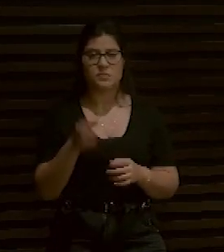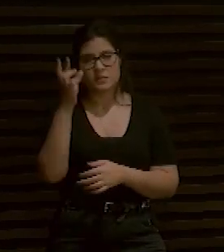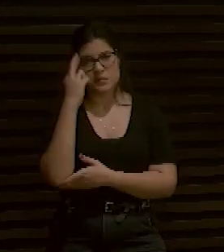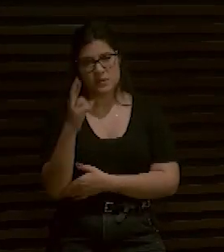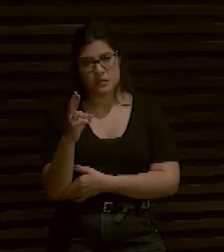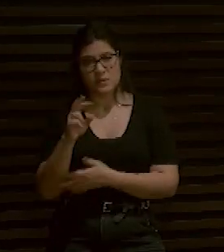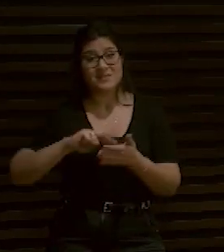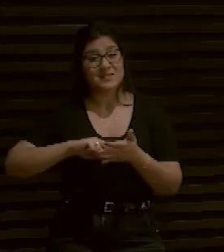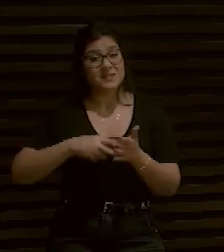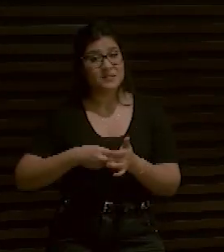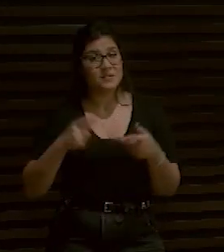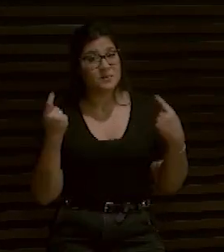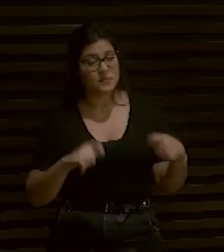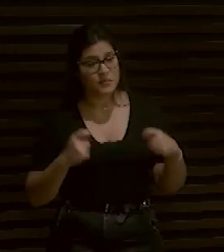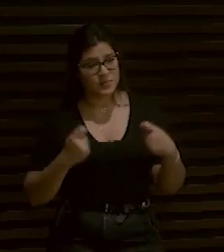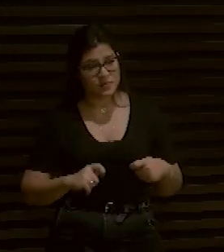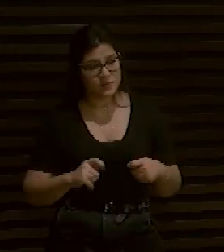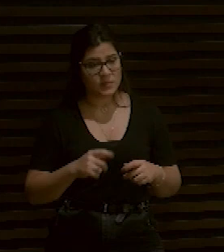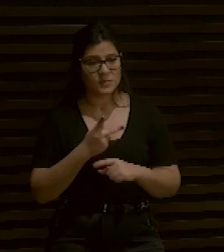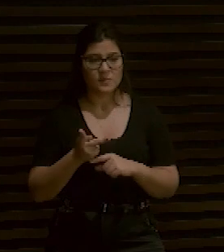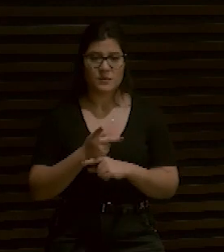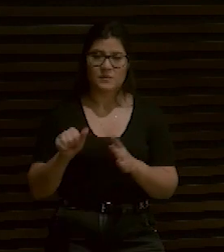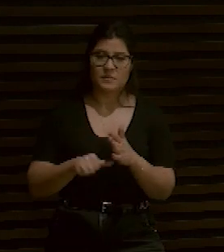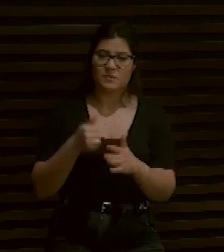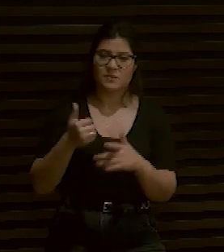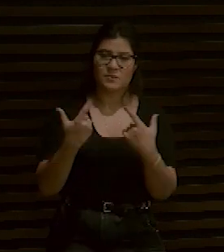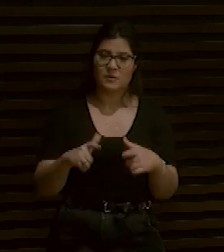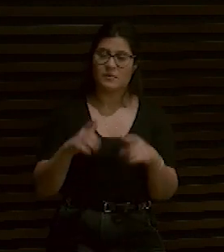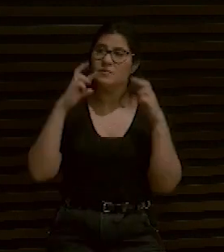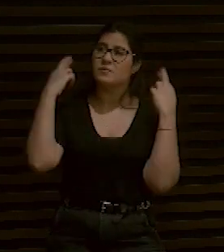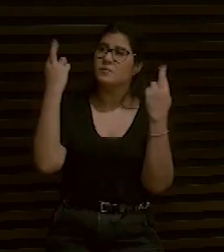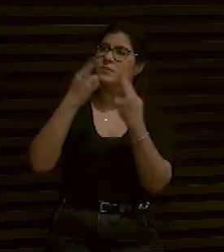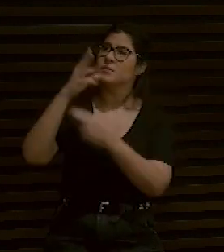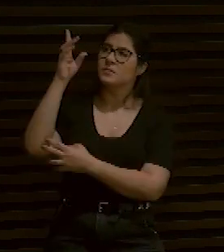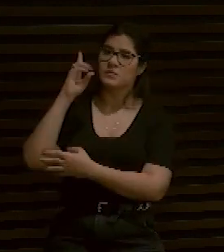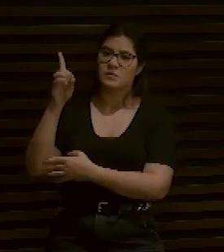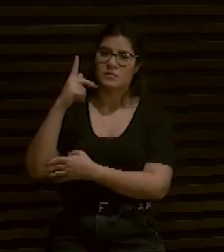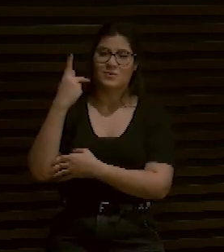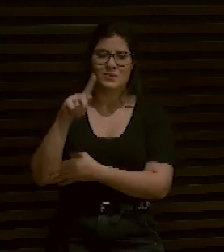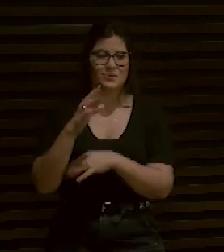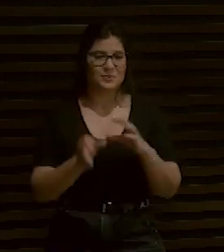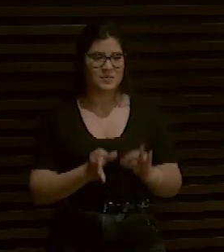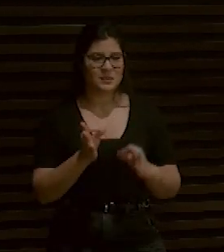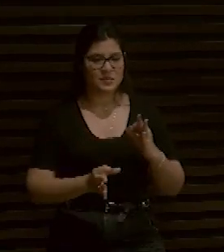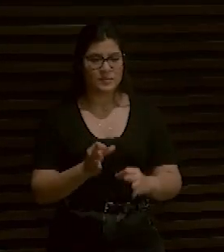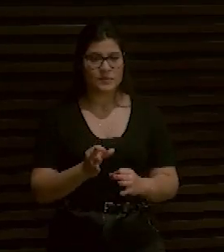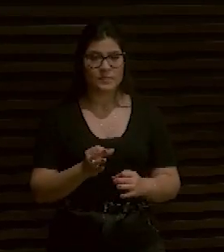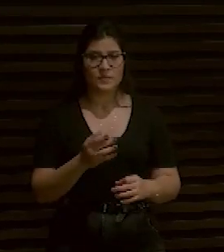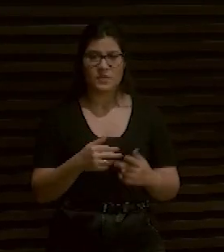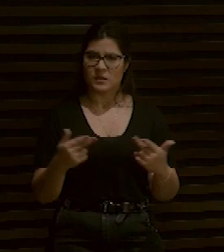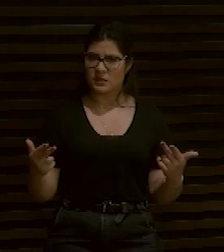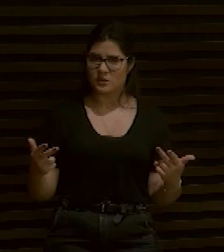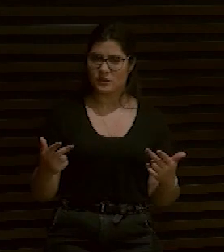significa necessariamente buscar, em primeiro lugar, o reino de Deus e a sua justiça, porque as outras coisas